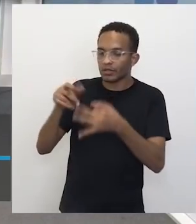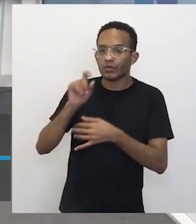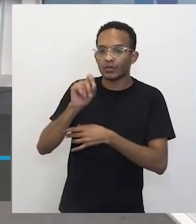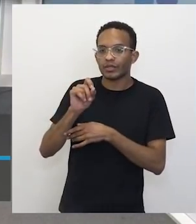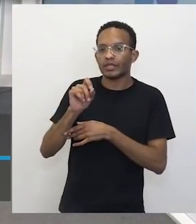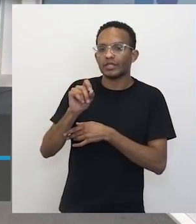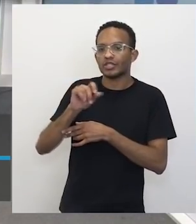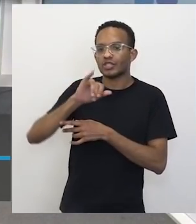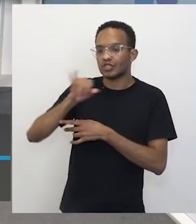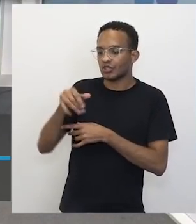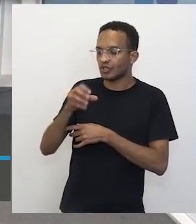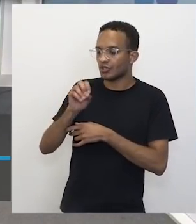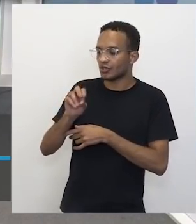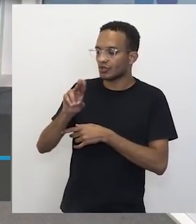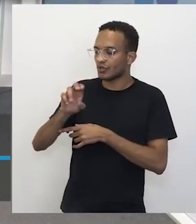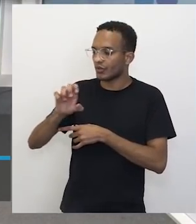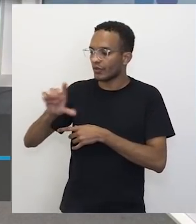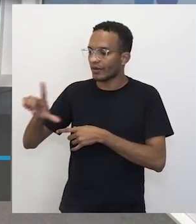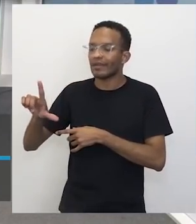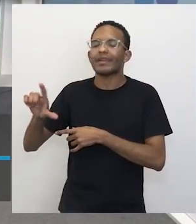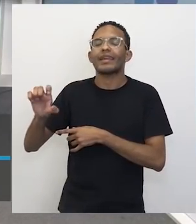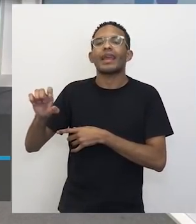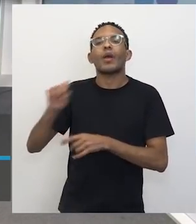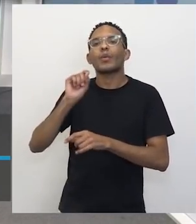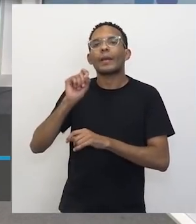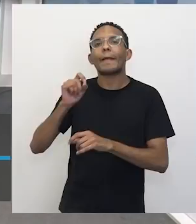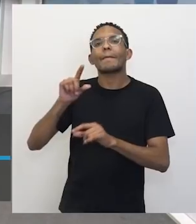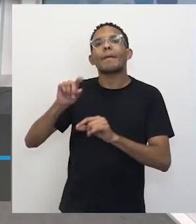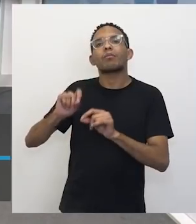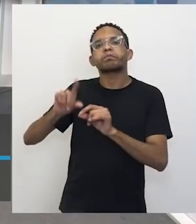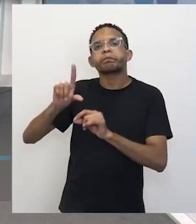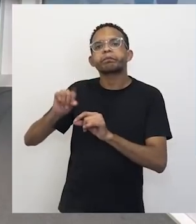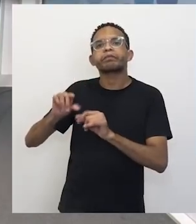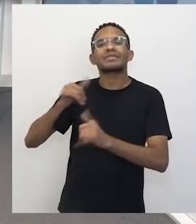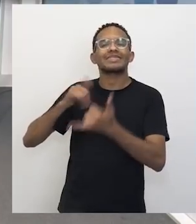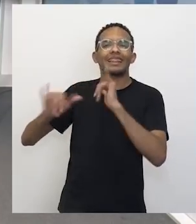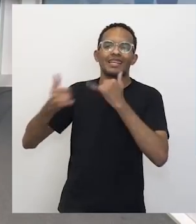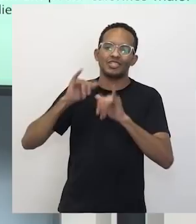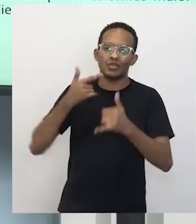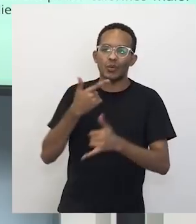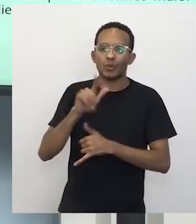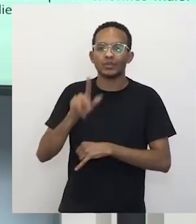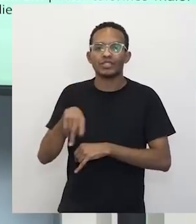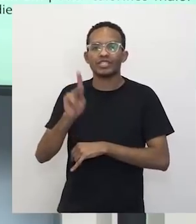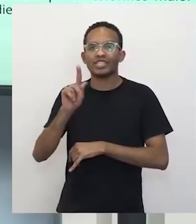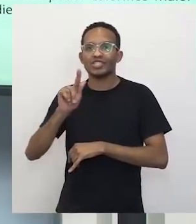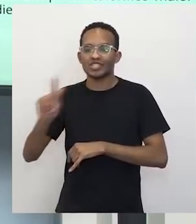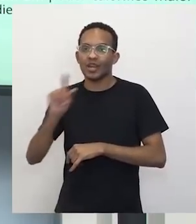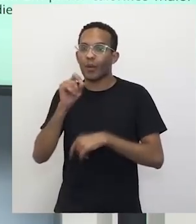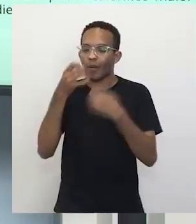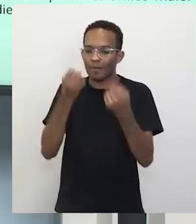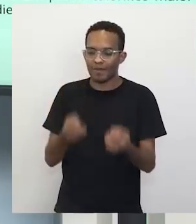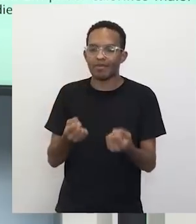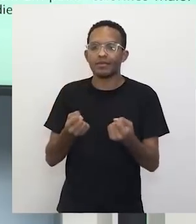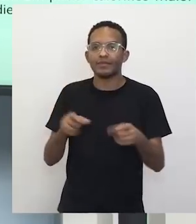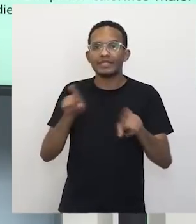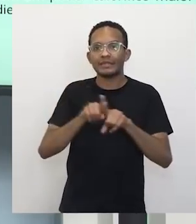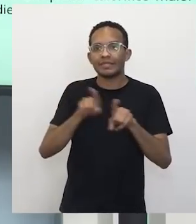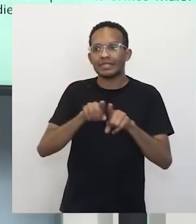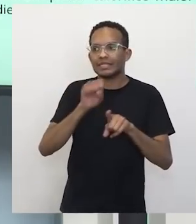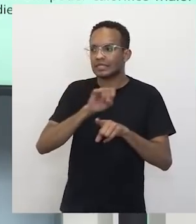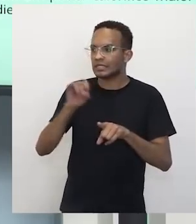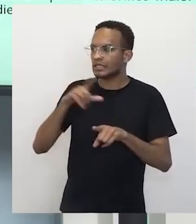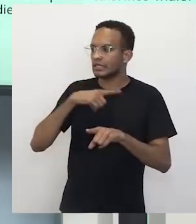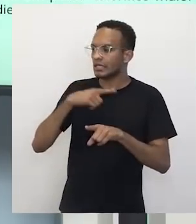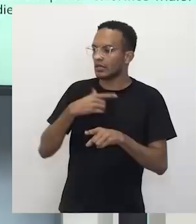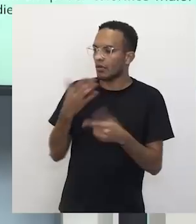medida, a unidade de medida de energia. E quilograma é a unidade de medida de massa. Se eu tenho um dividido